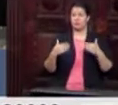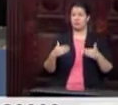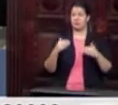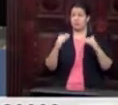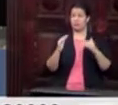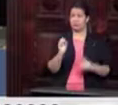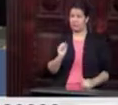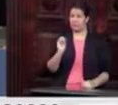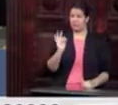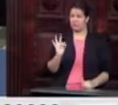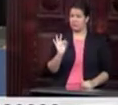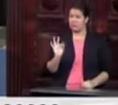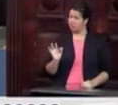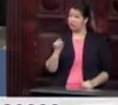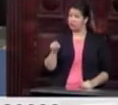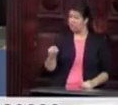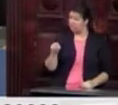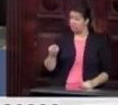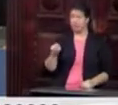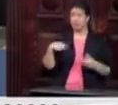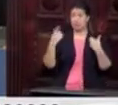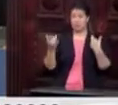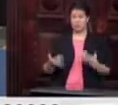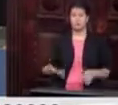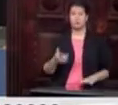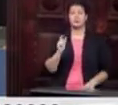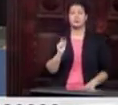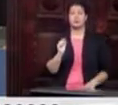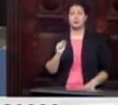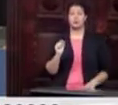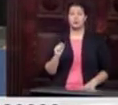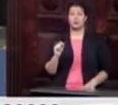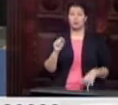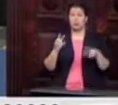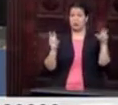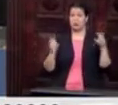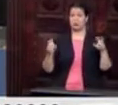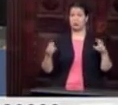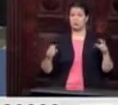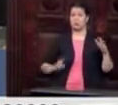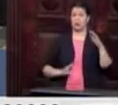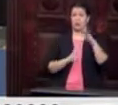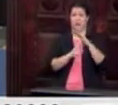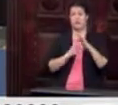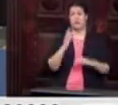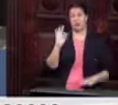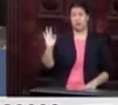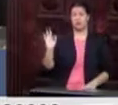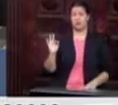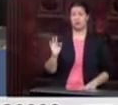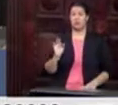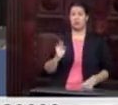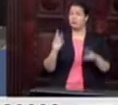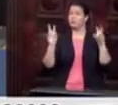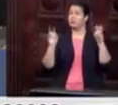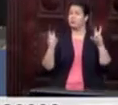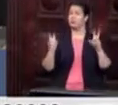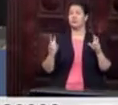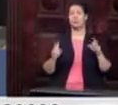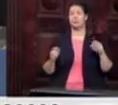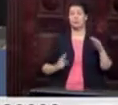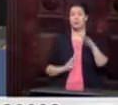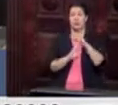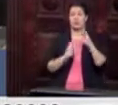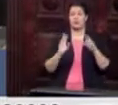Federal. O ministro Lewandowski trata do assunto intervenção federal. E o título desse artigo é